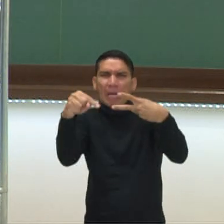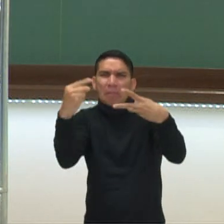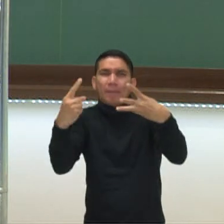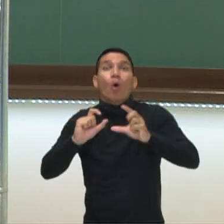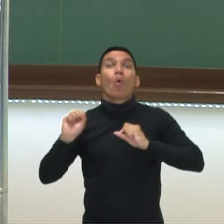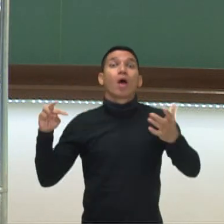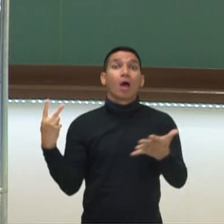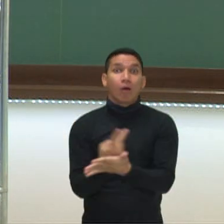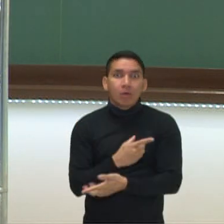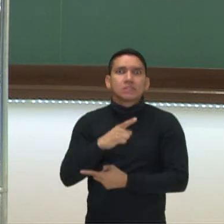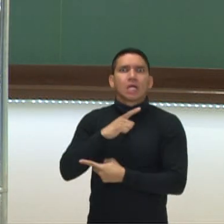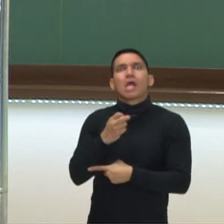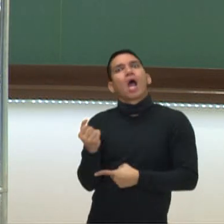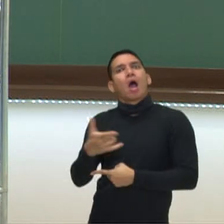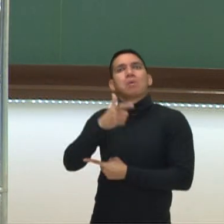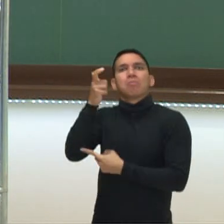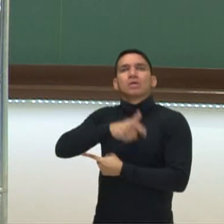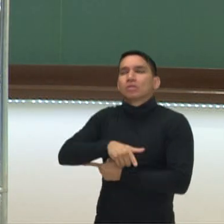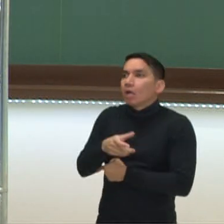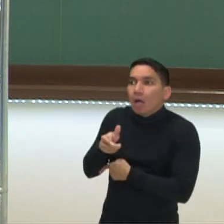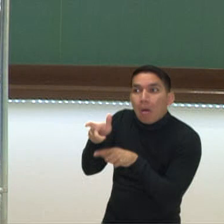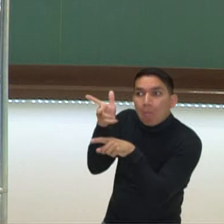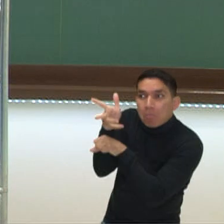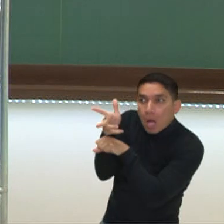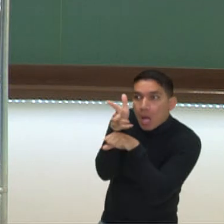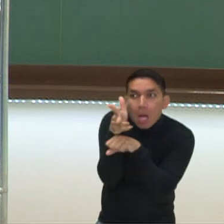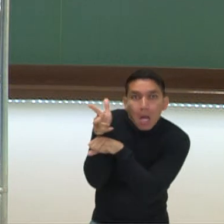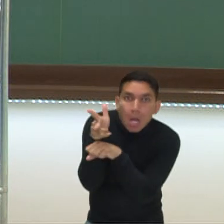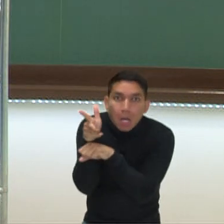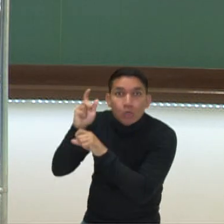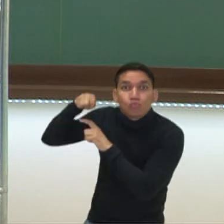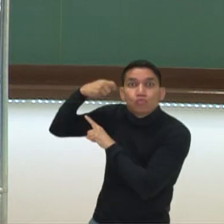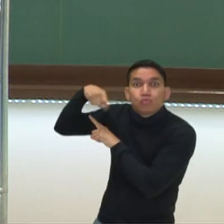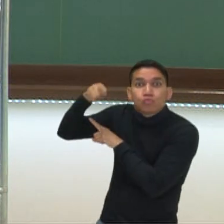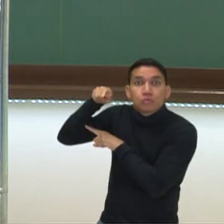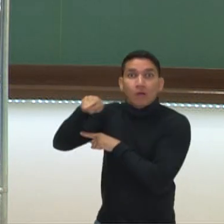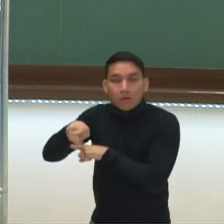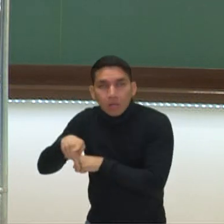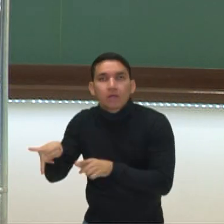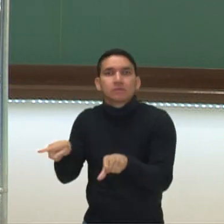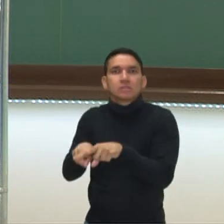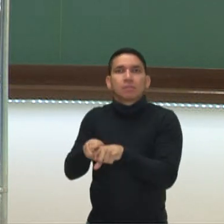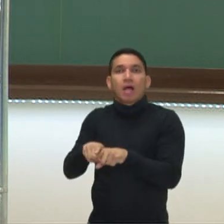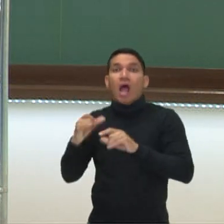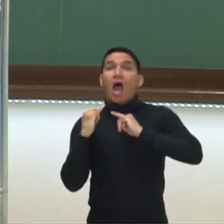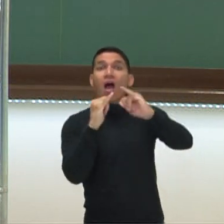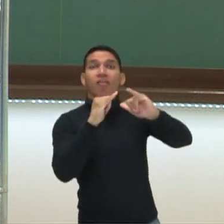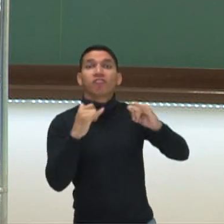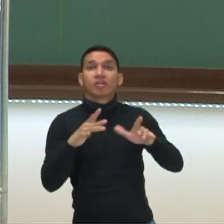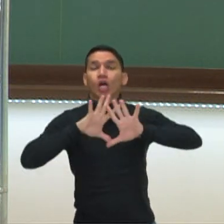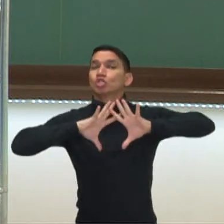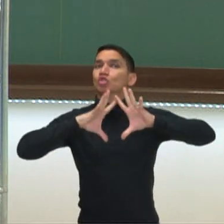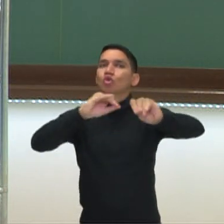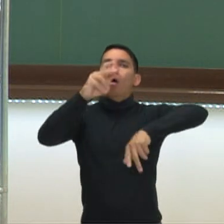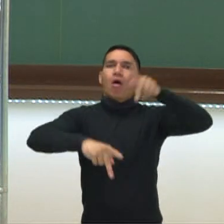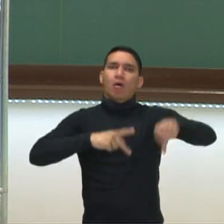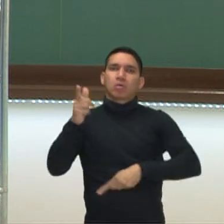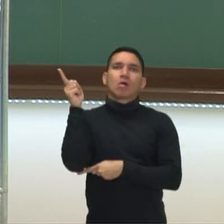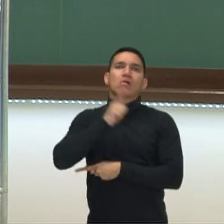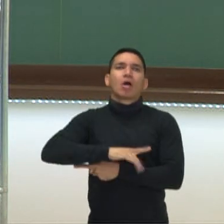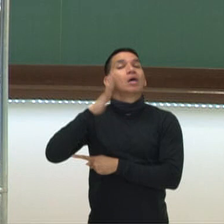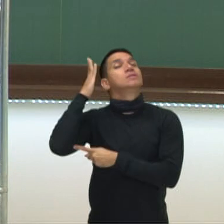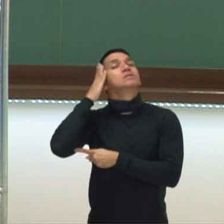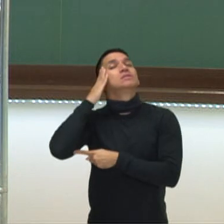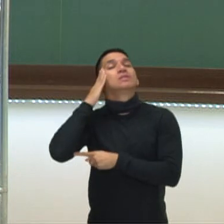com repórteres cobrindo a guerra lá presencialmente, inclusive. Então a comunicação foi fundamental para que toda a população